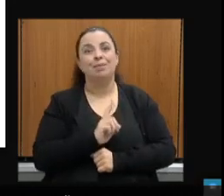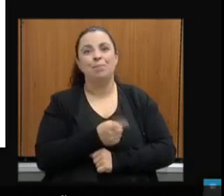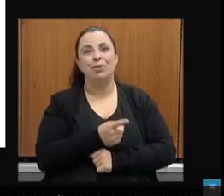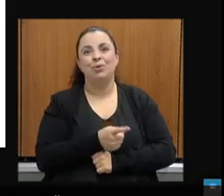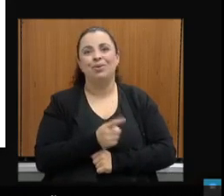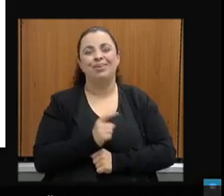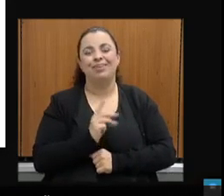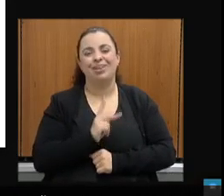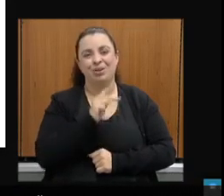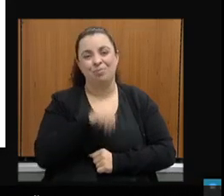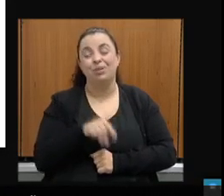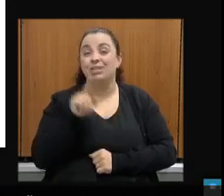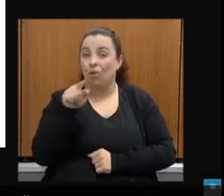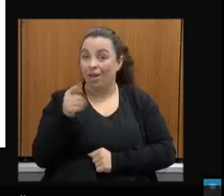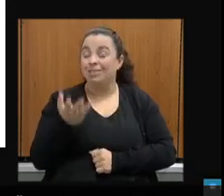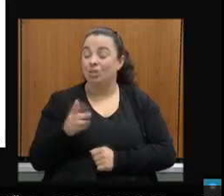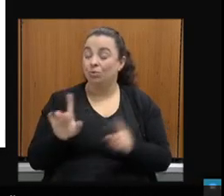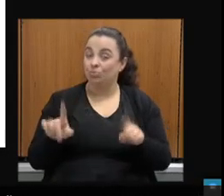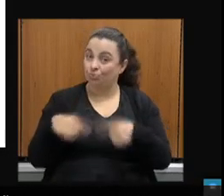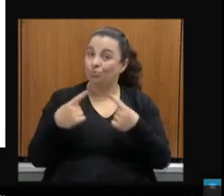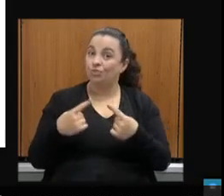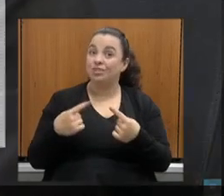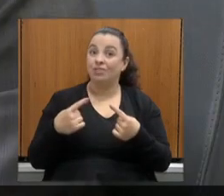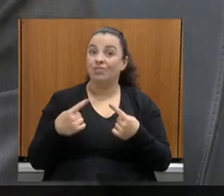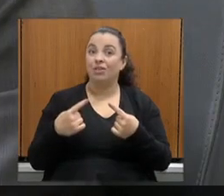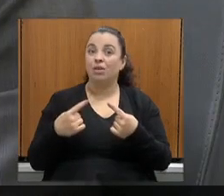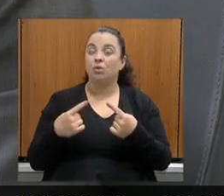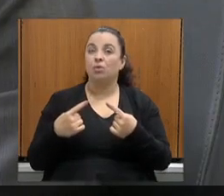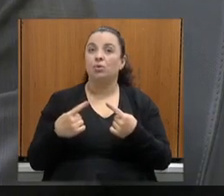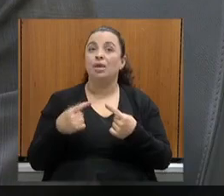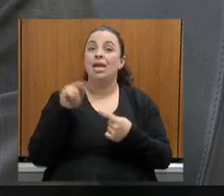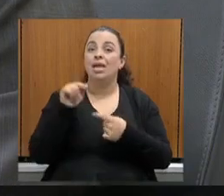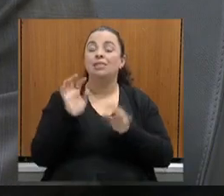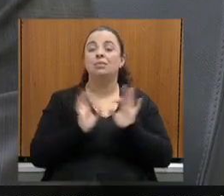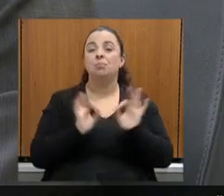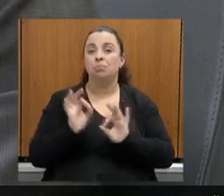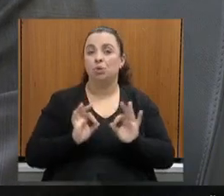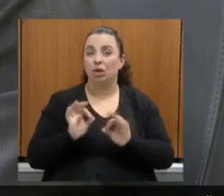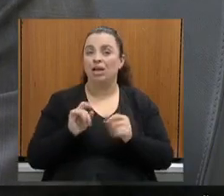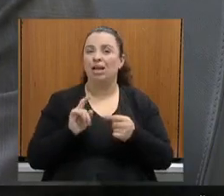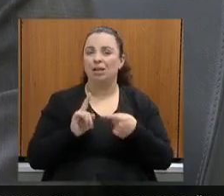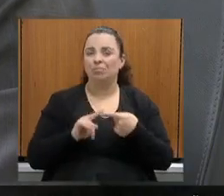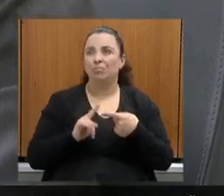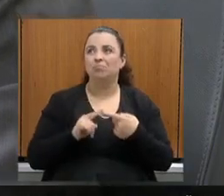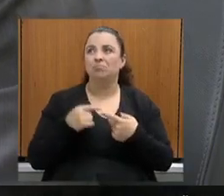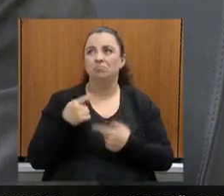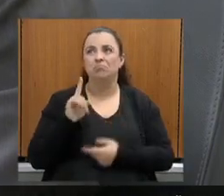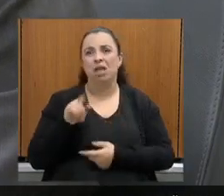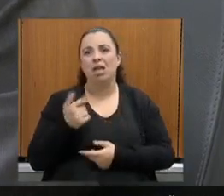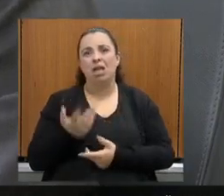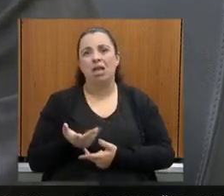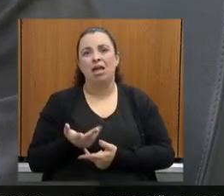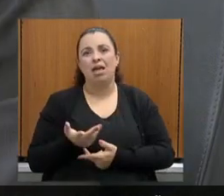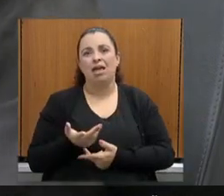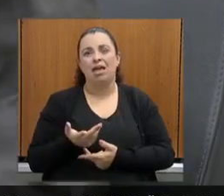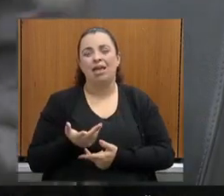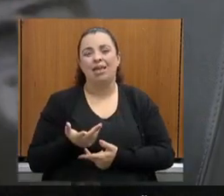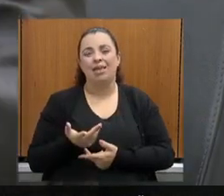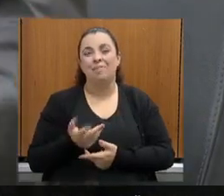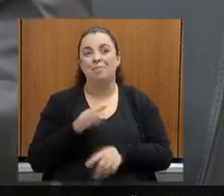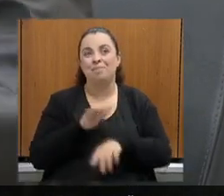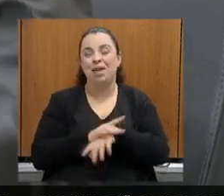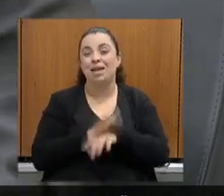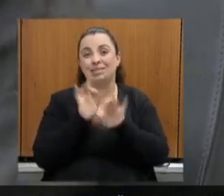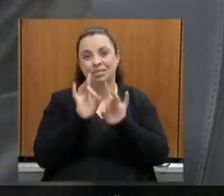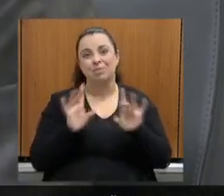o tamanho do desafio né esse programa de fato Talvez seja a nossa grande menina